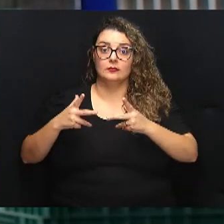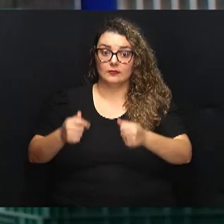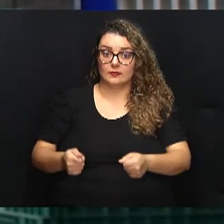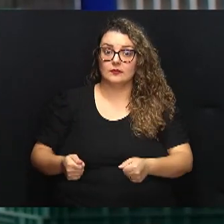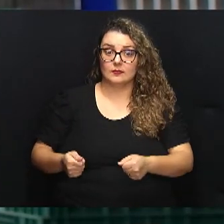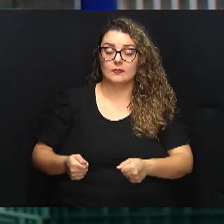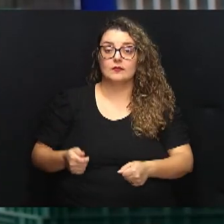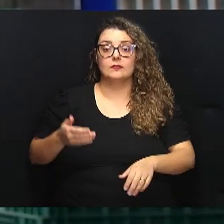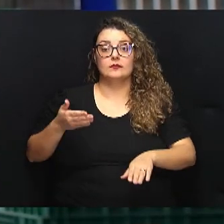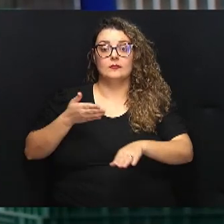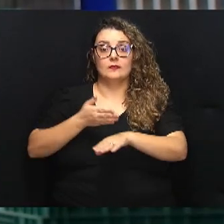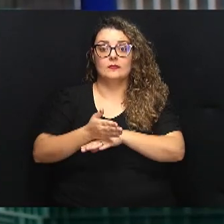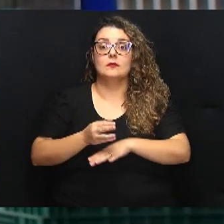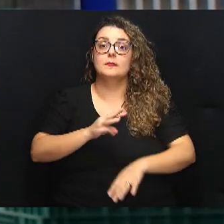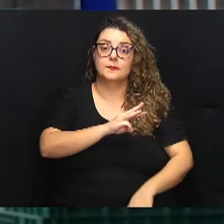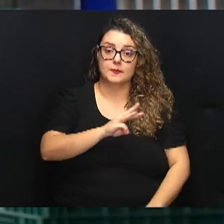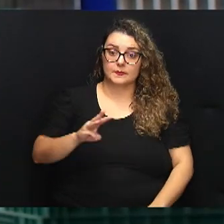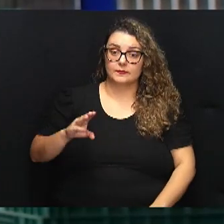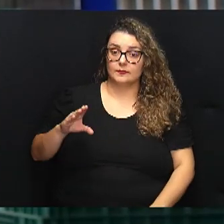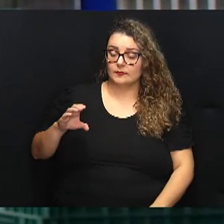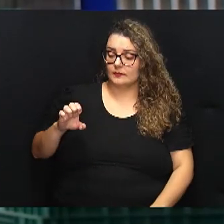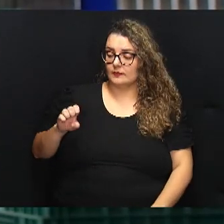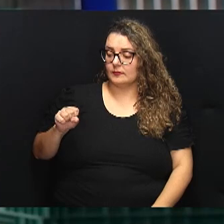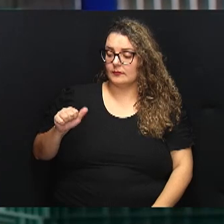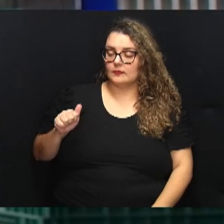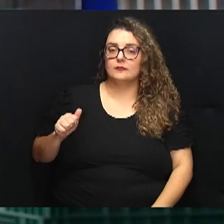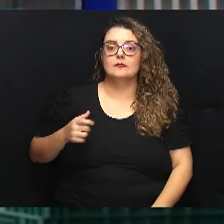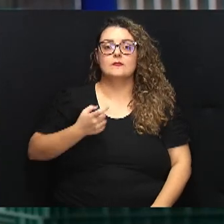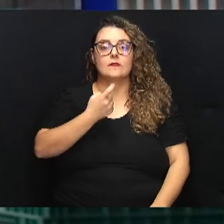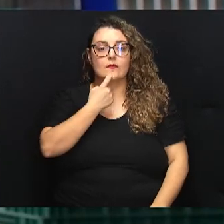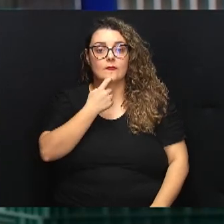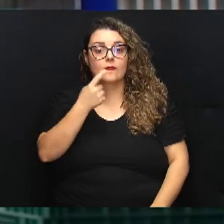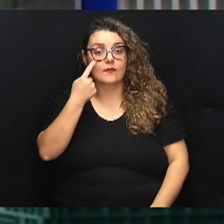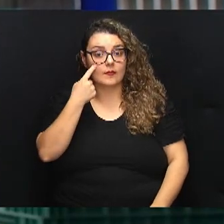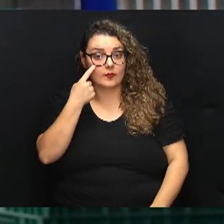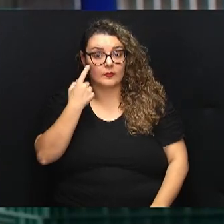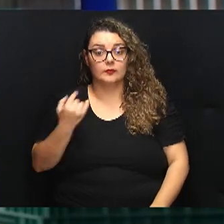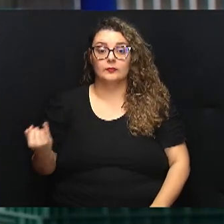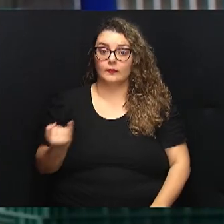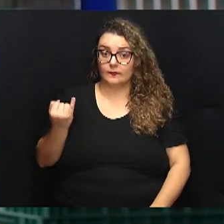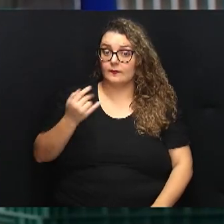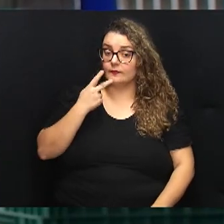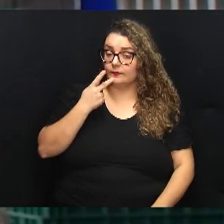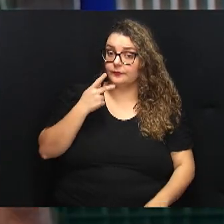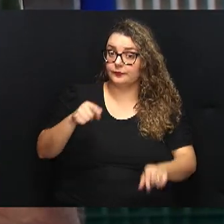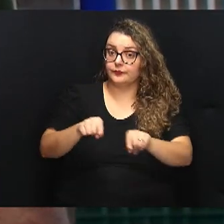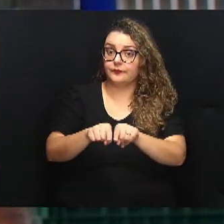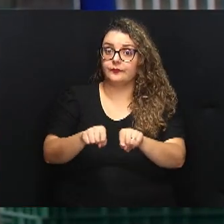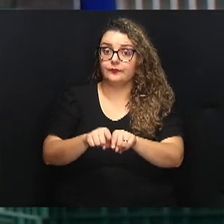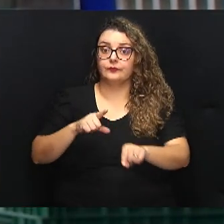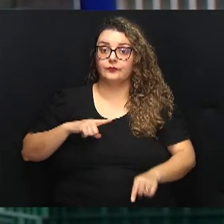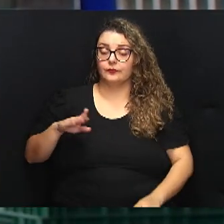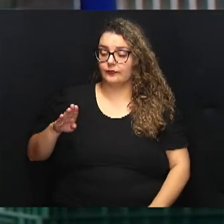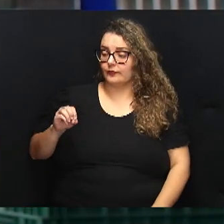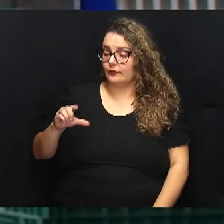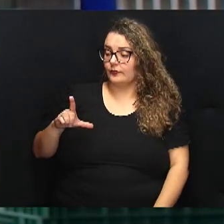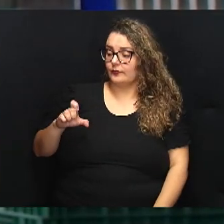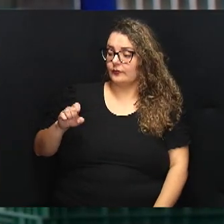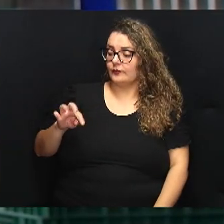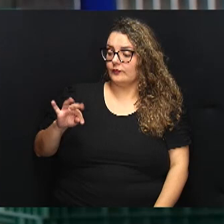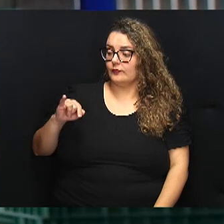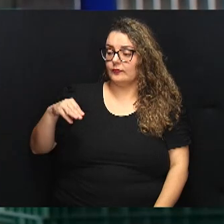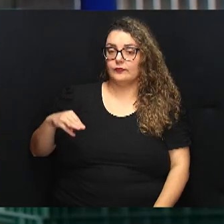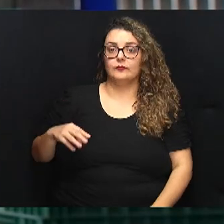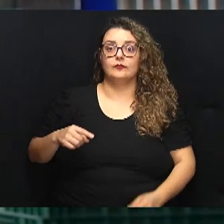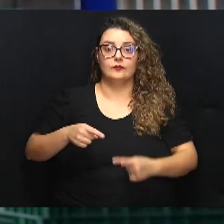acesso a ele, basta entrar no site da Ceasa Campinas e consultar. E é importante salientar também que a gente tem um boletim